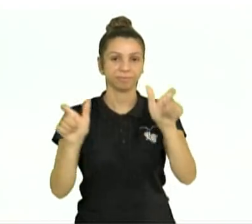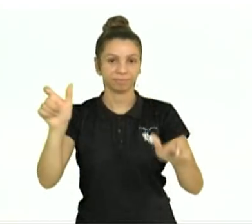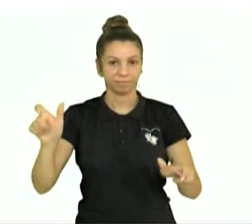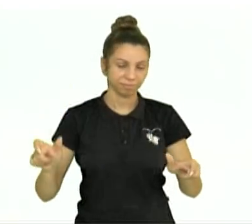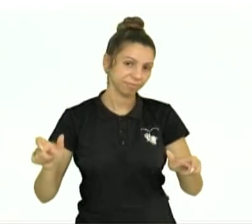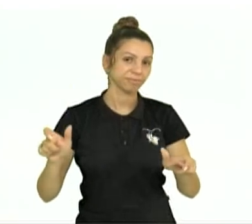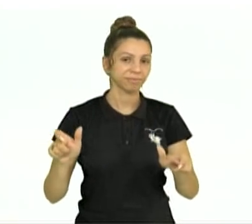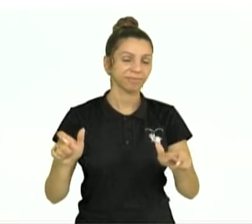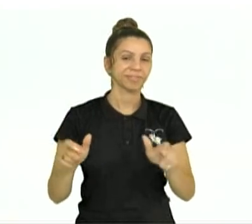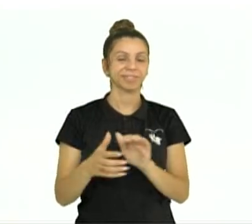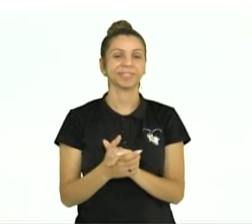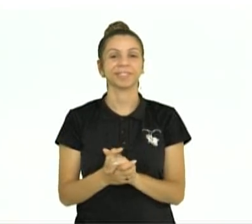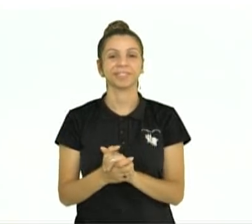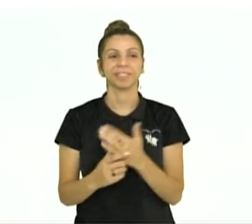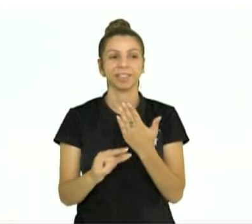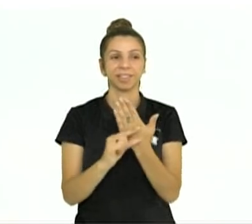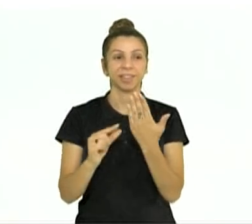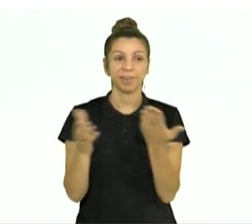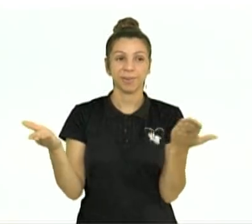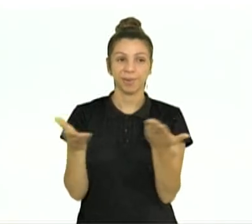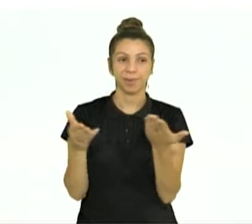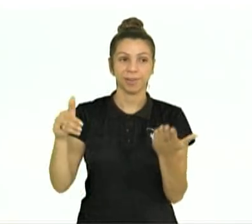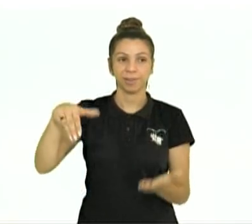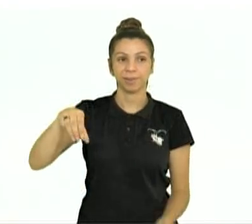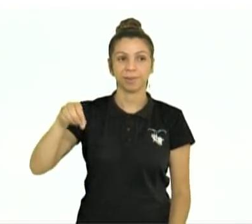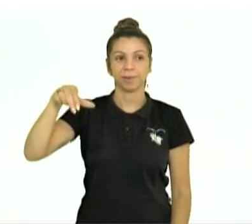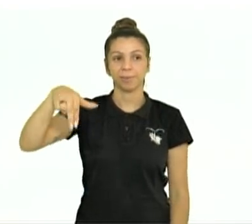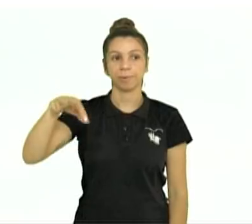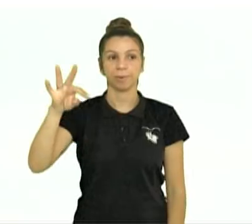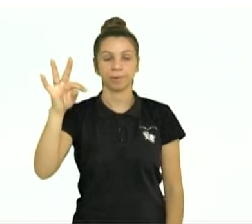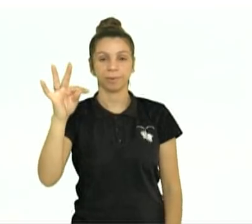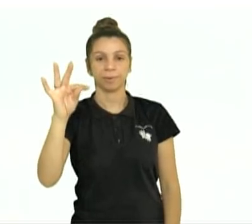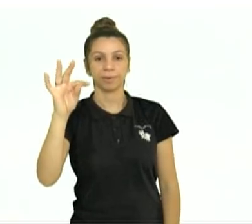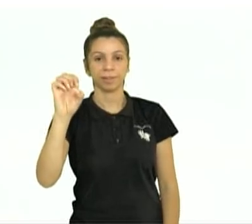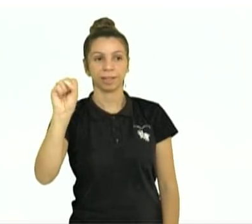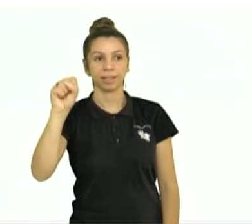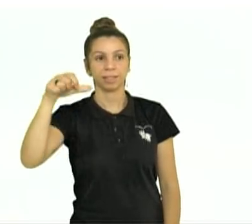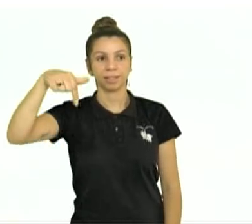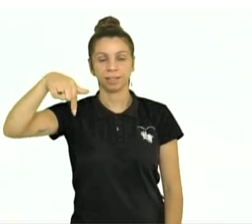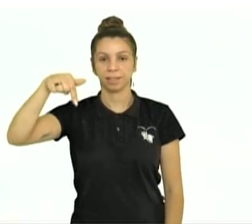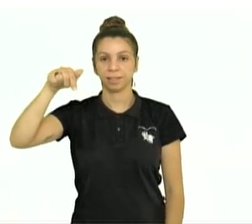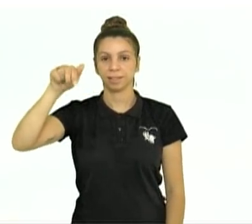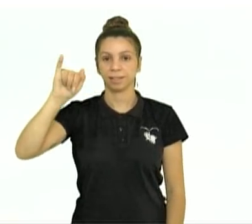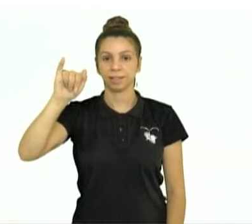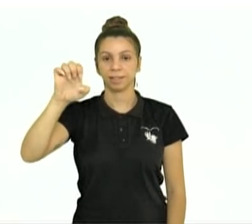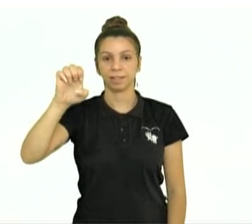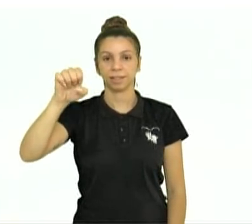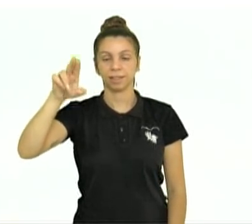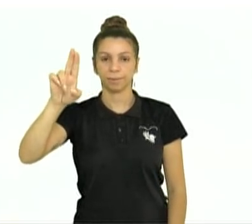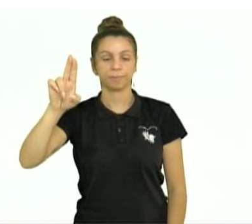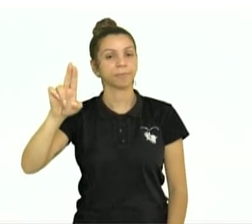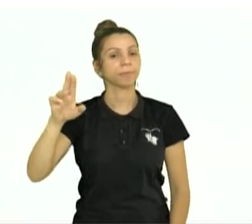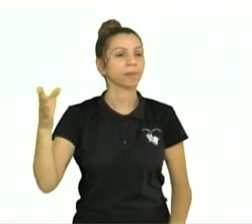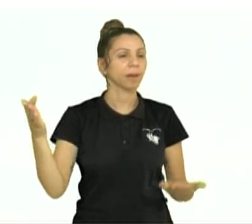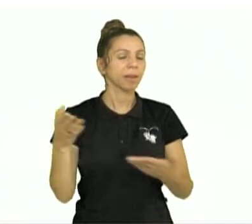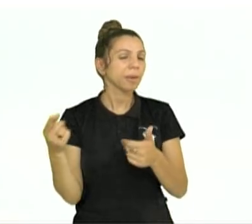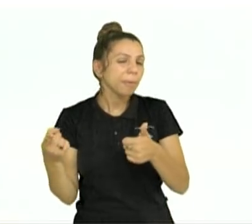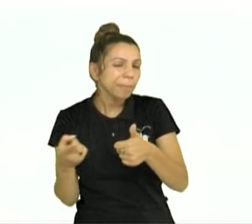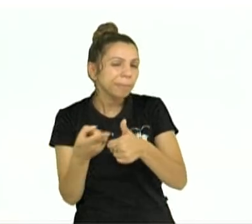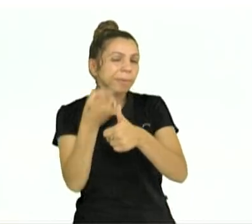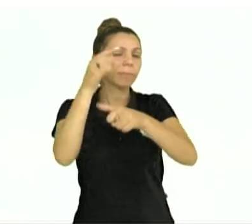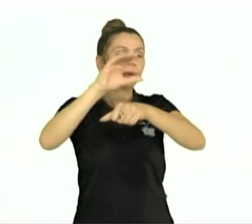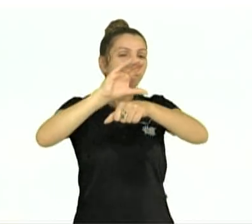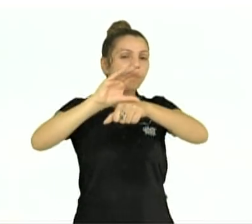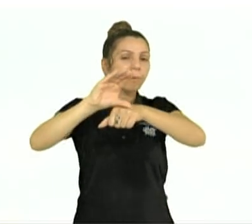o Montesquieu, beleza? E agora, nessa aula, o Montesquieu, a primeira Constituição a dividir os poderes no Brasil, eu trouxe um pouquinho sobre como que está